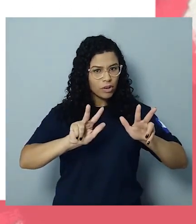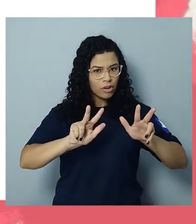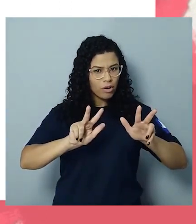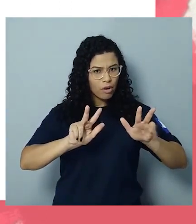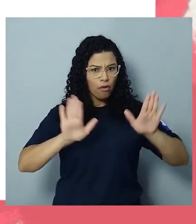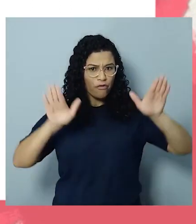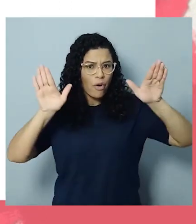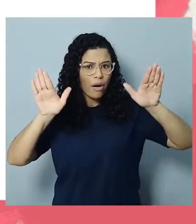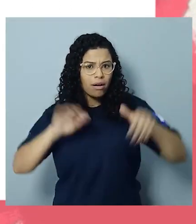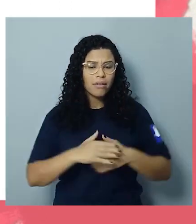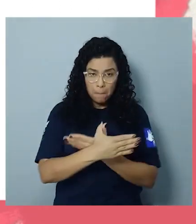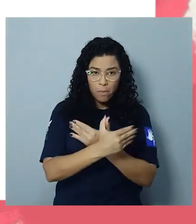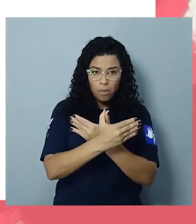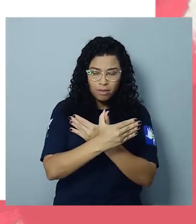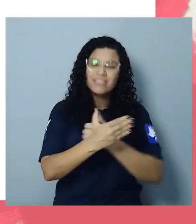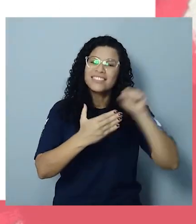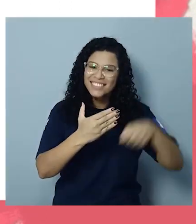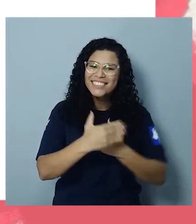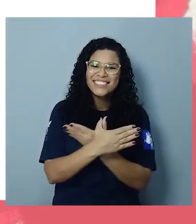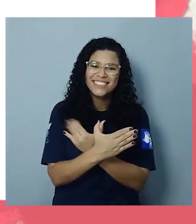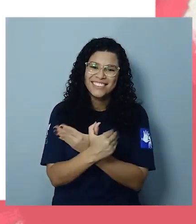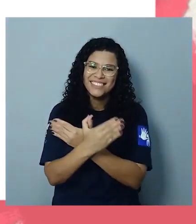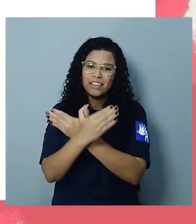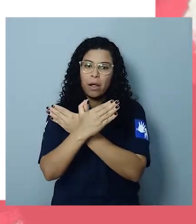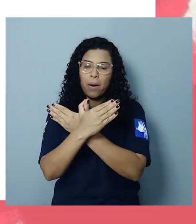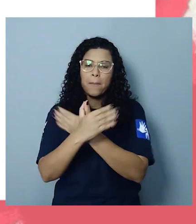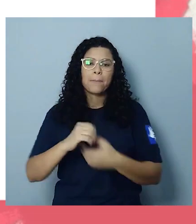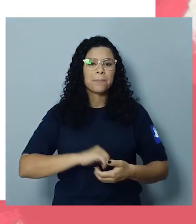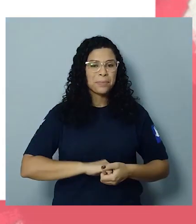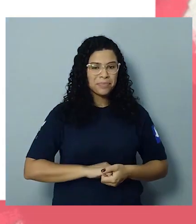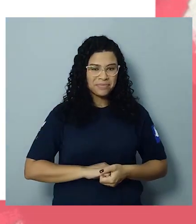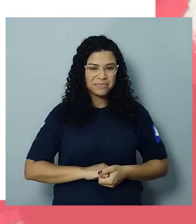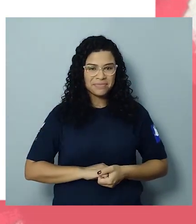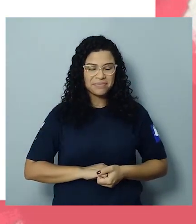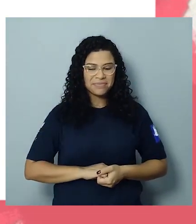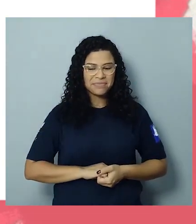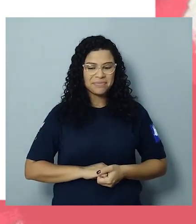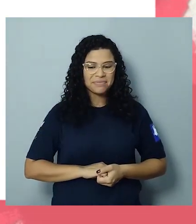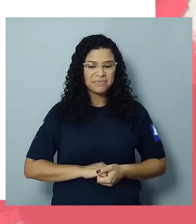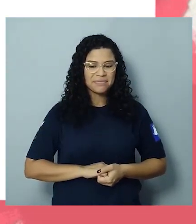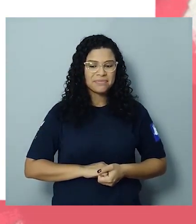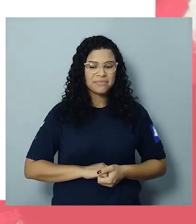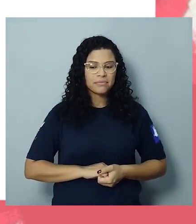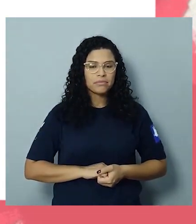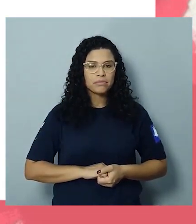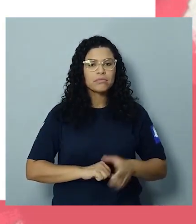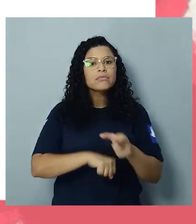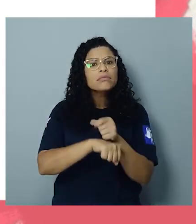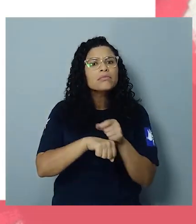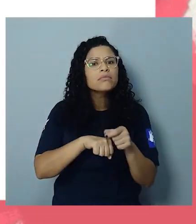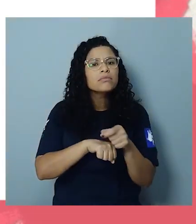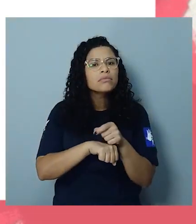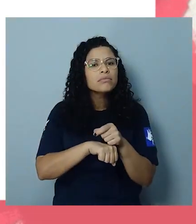não né EA borboleta lá vou eu vou pintar aula de uma cor diferente a